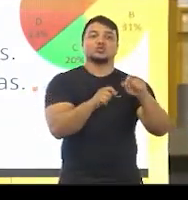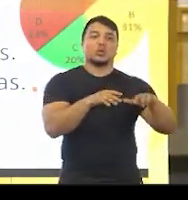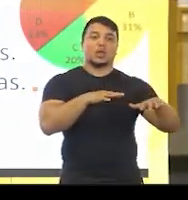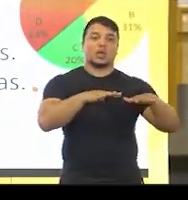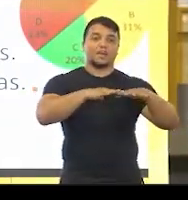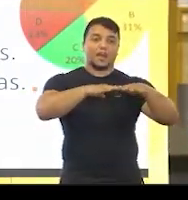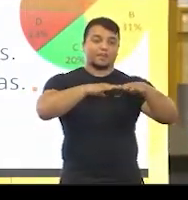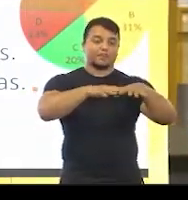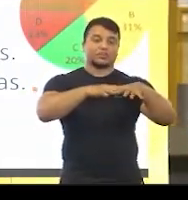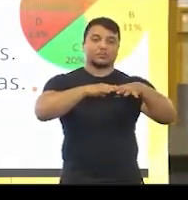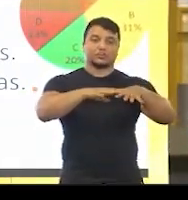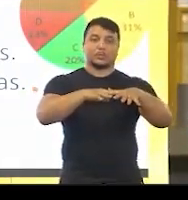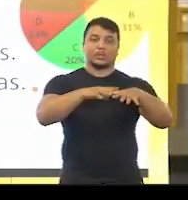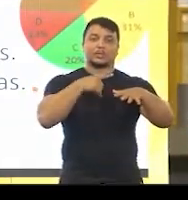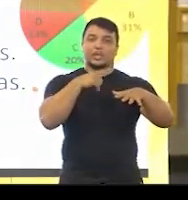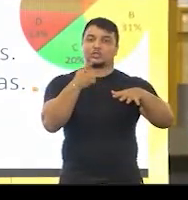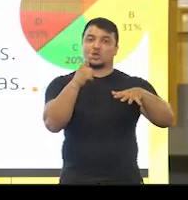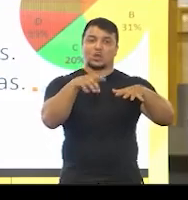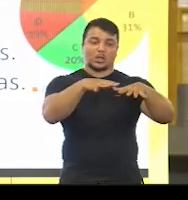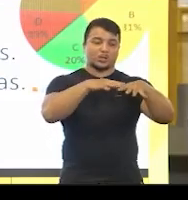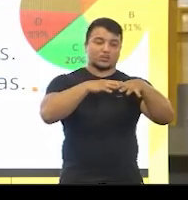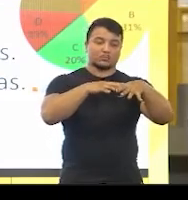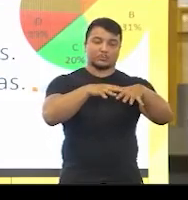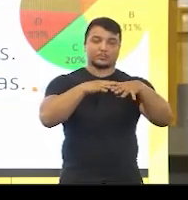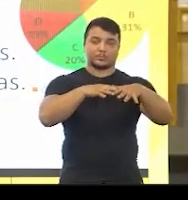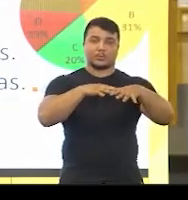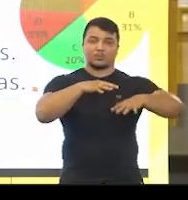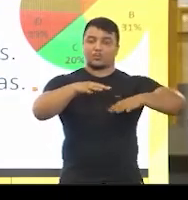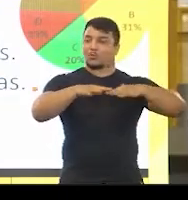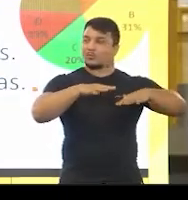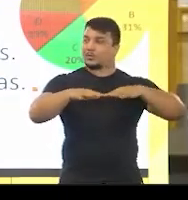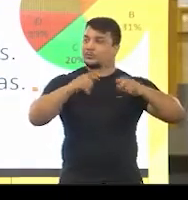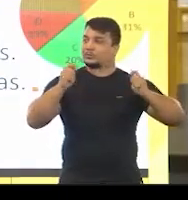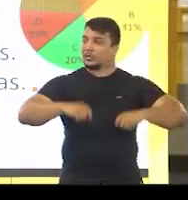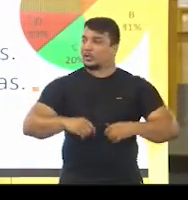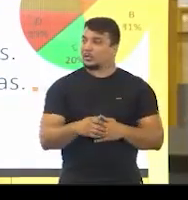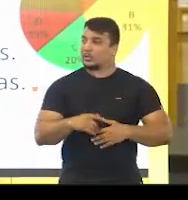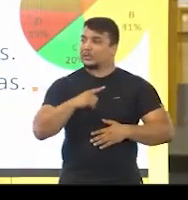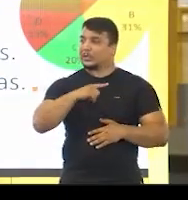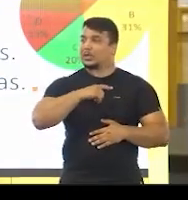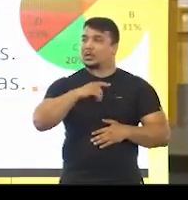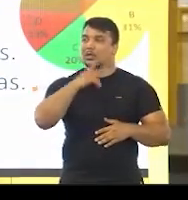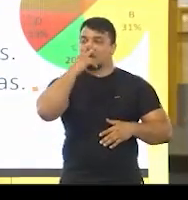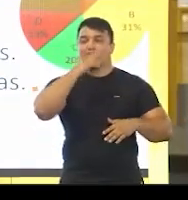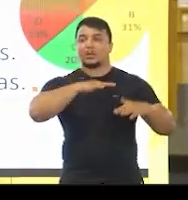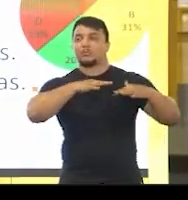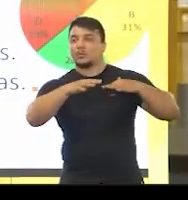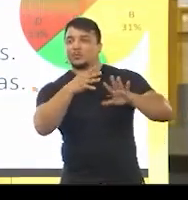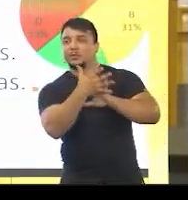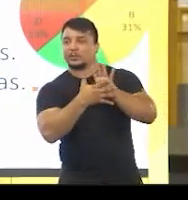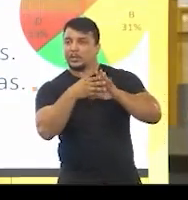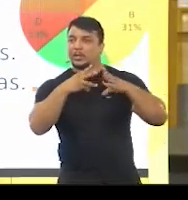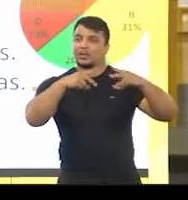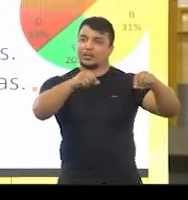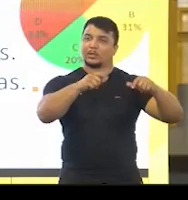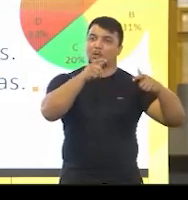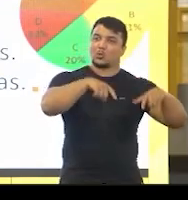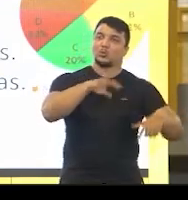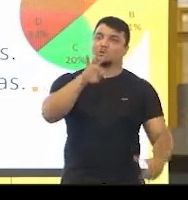de instabilidade geológica, de um texto falando o tremor de terra